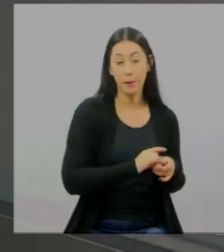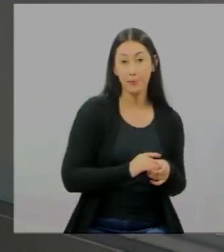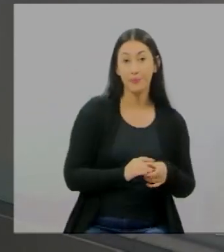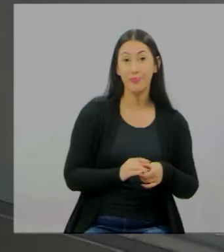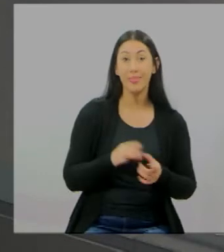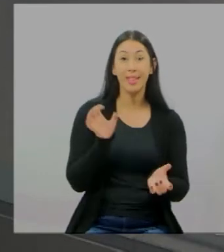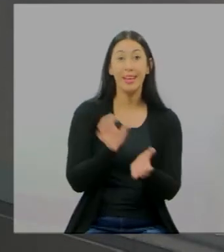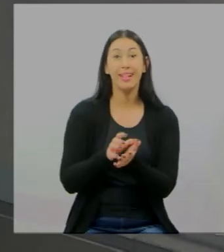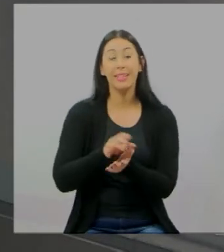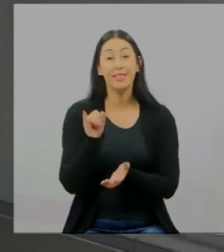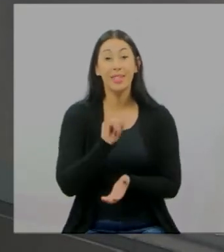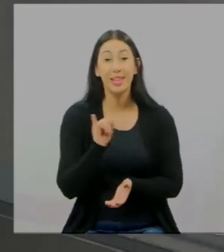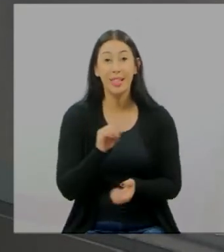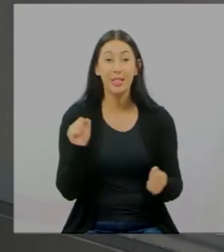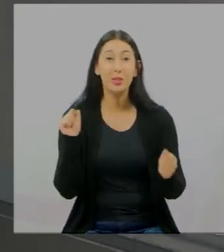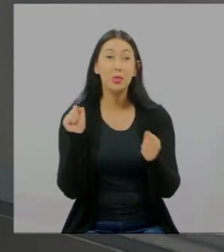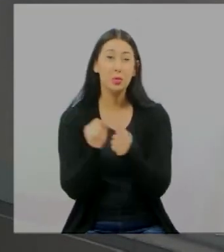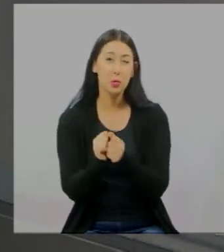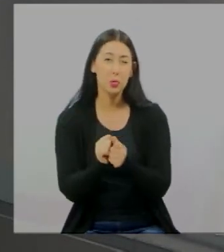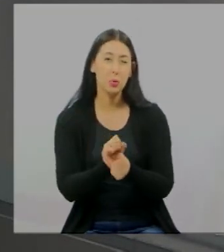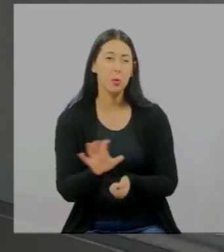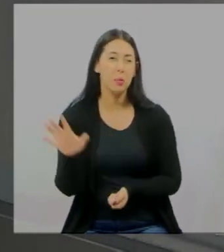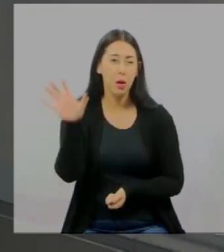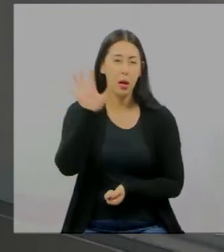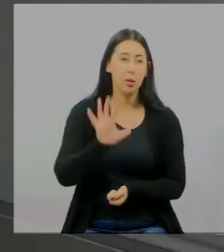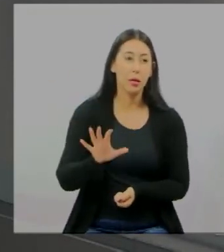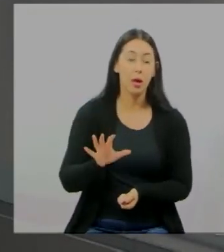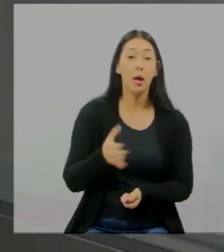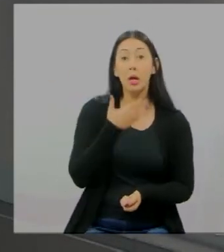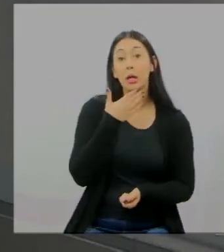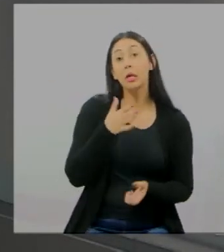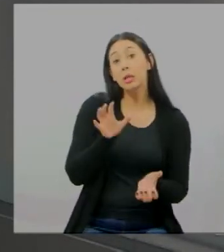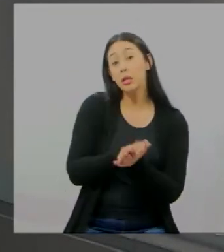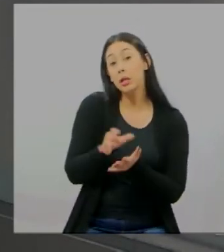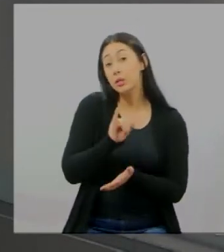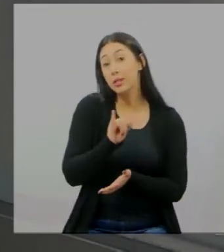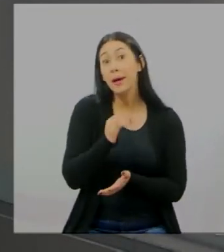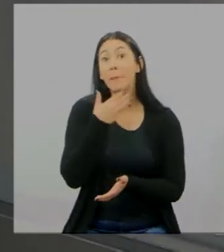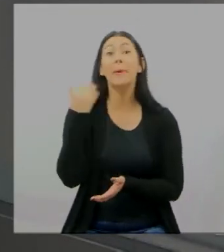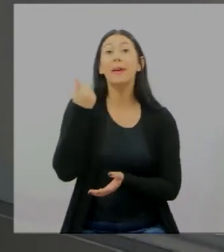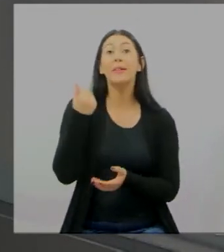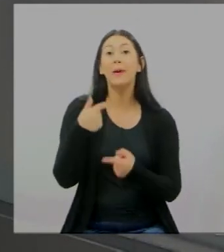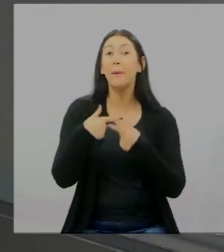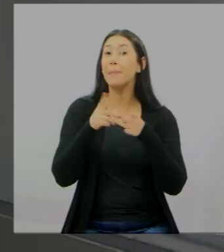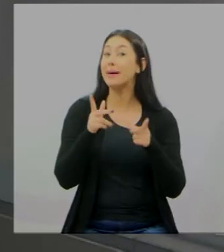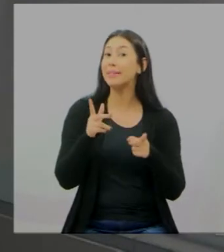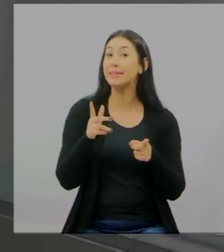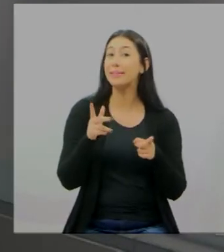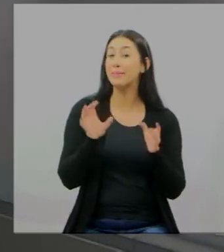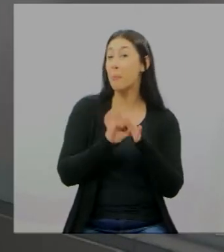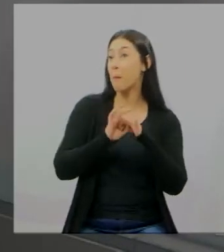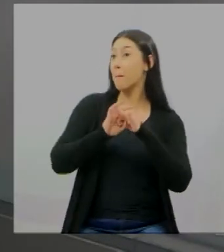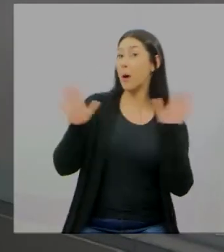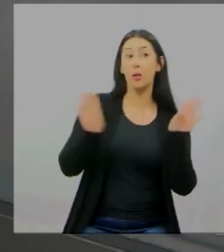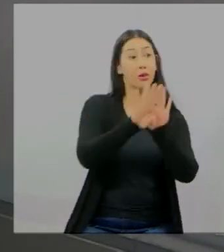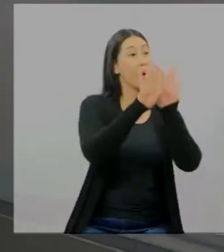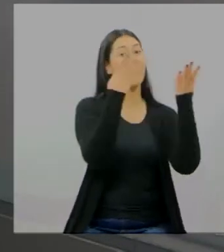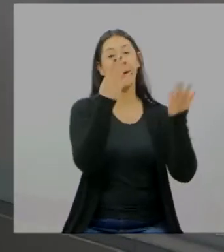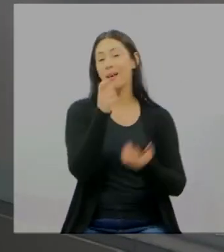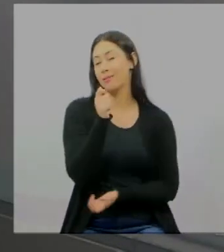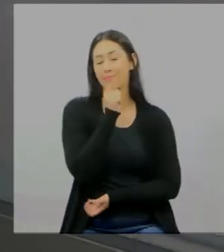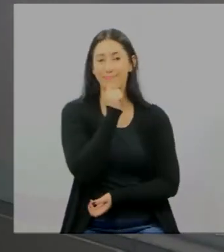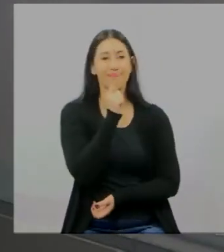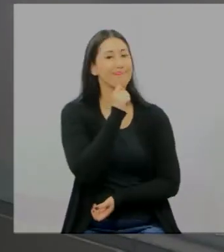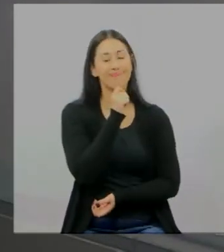Jacareí, junto com o Vale, está... Ainda que Jacareí tenha uma situação um pouco melhor, ainda está na fase laranja, o que não é permitido. Então, eu acompanhei muito próximo o